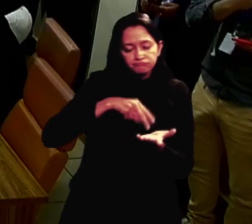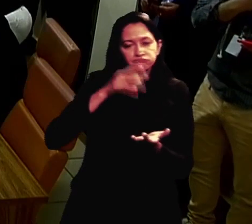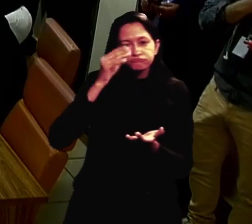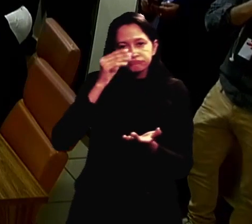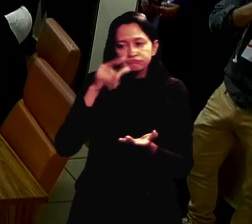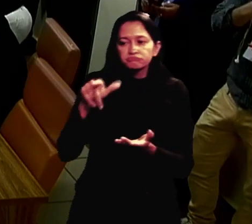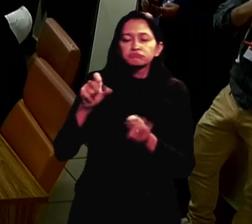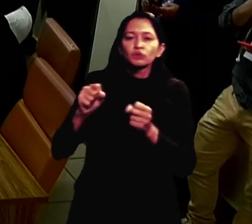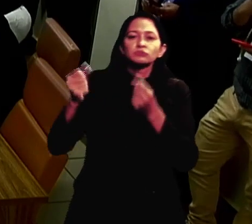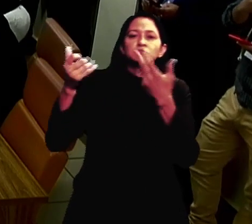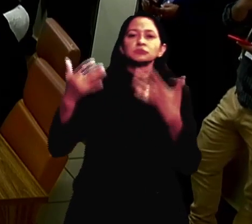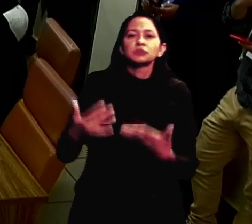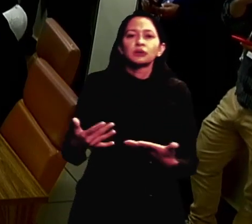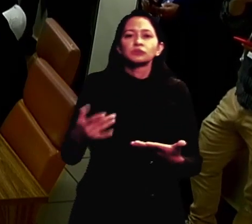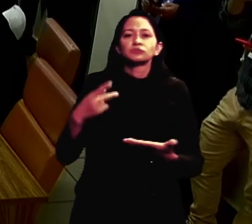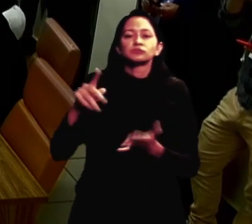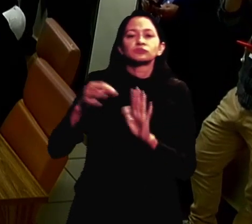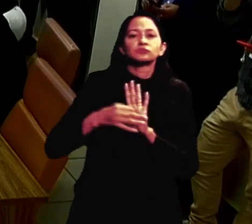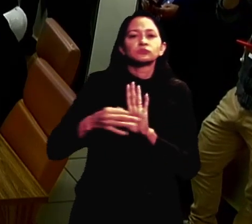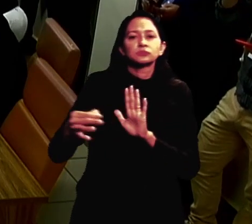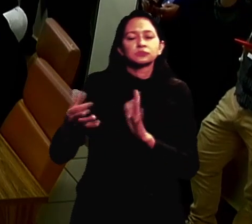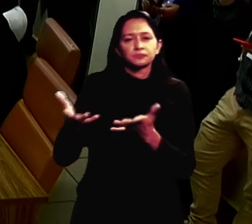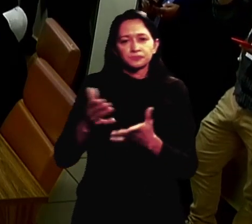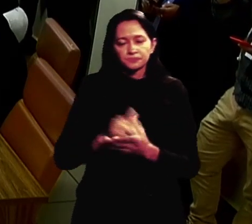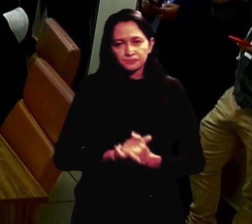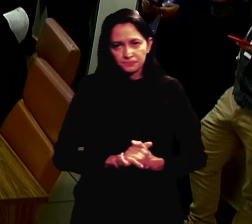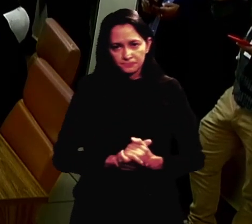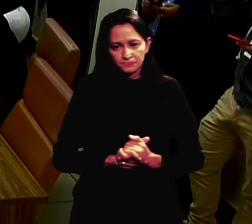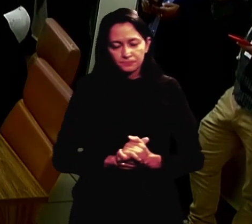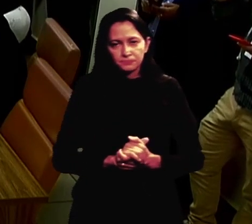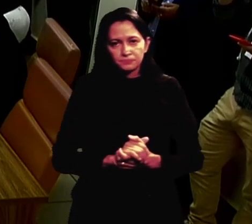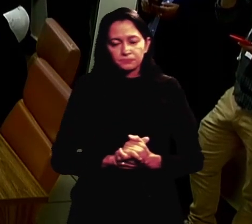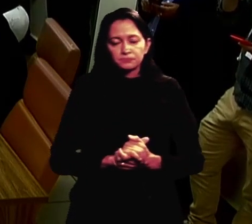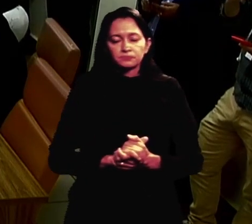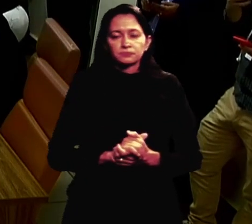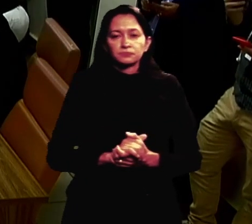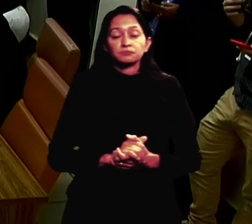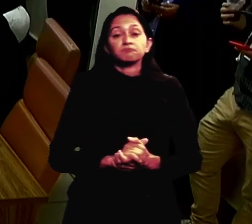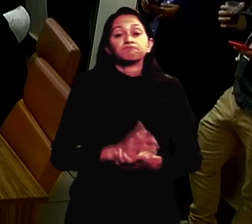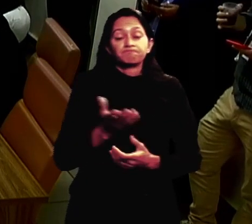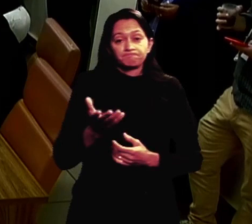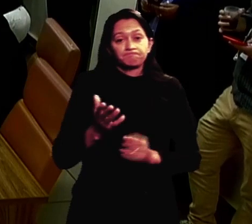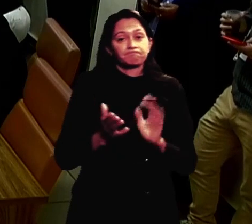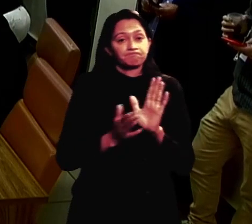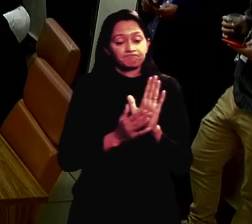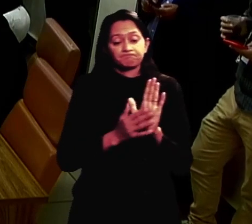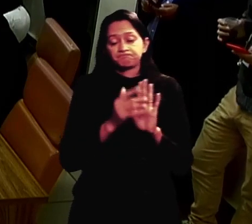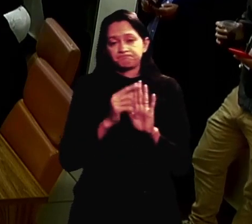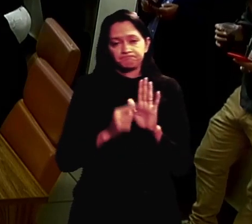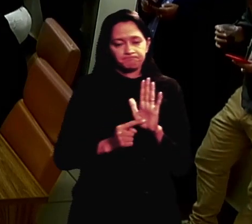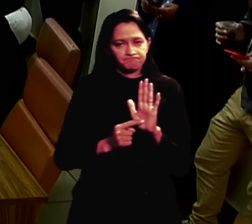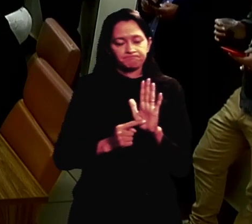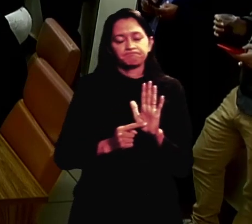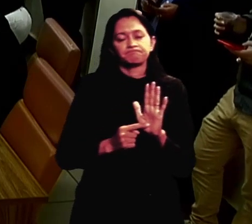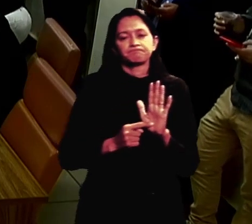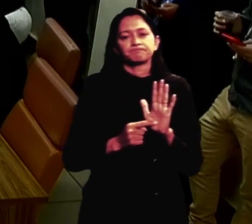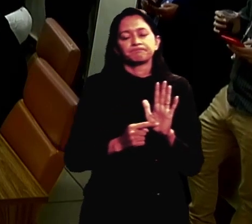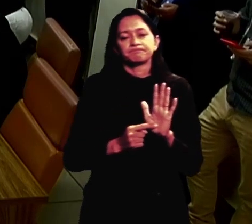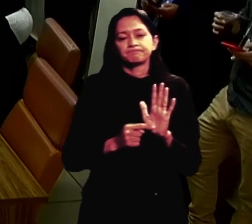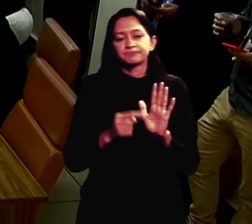discussão, vereador William, com a palavra. Presidente, este projeto,